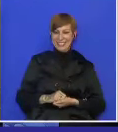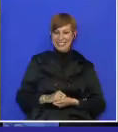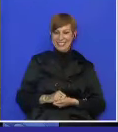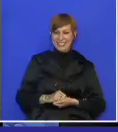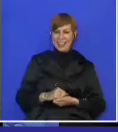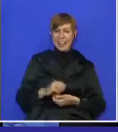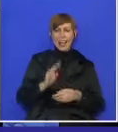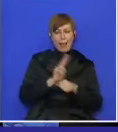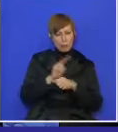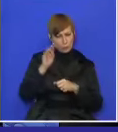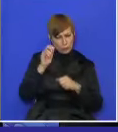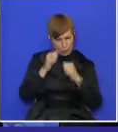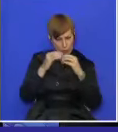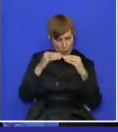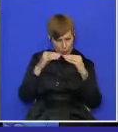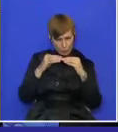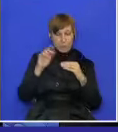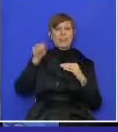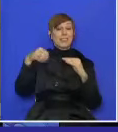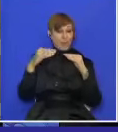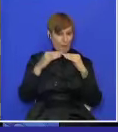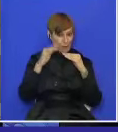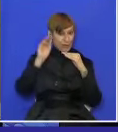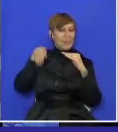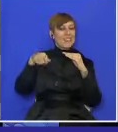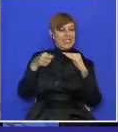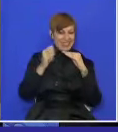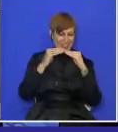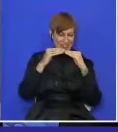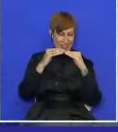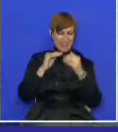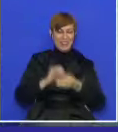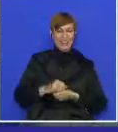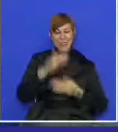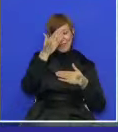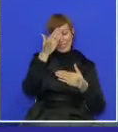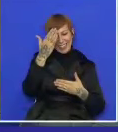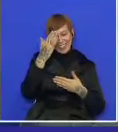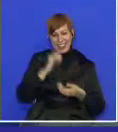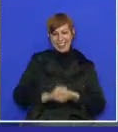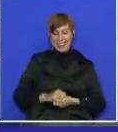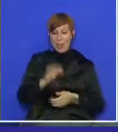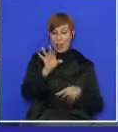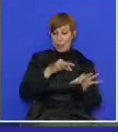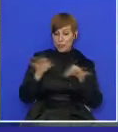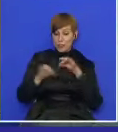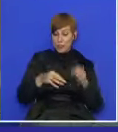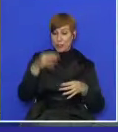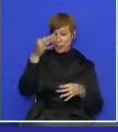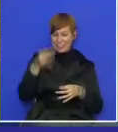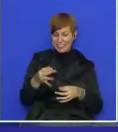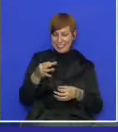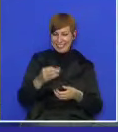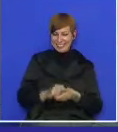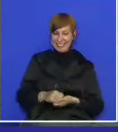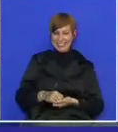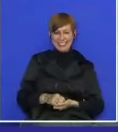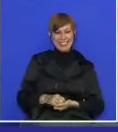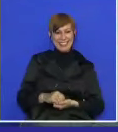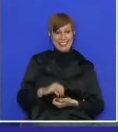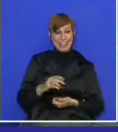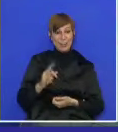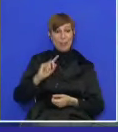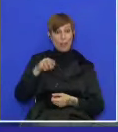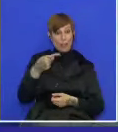54. As auditoras confirmam? Sim, confirmo. Sim, confirmo. Obrigado. Sorteio realizado, validado. Logo após